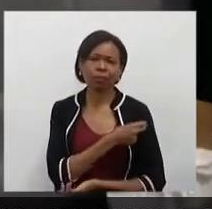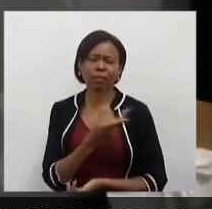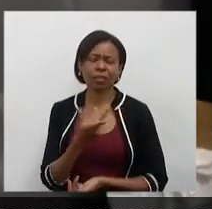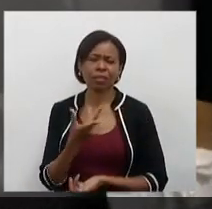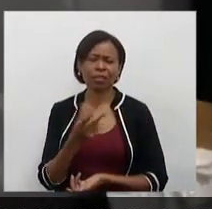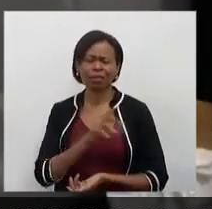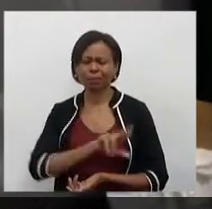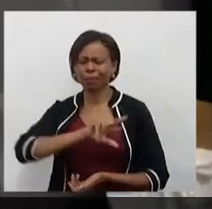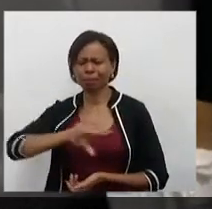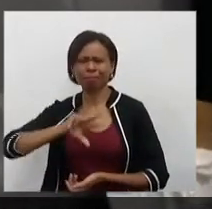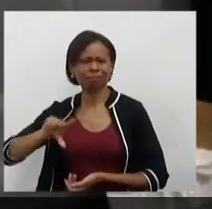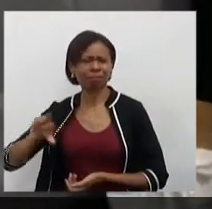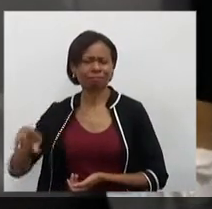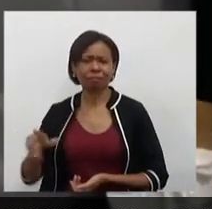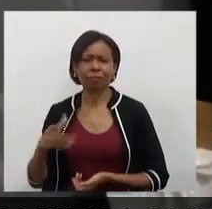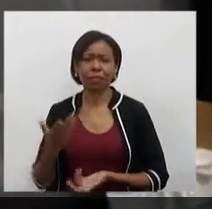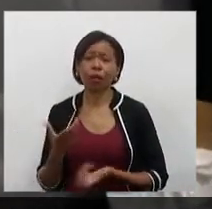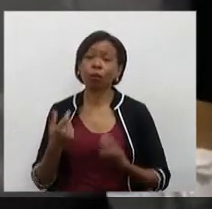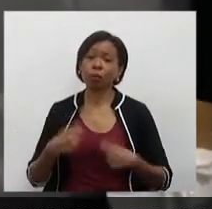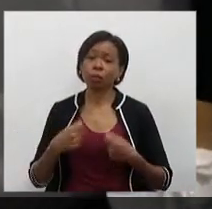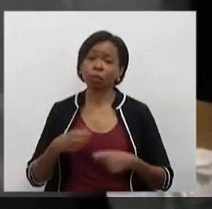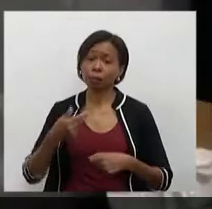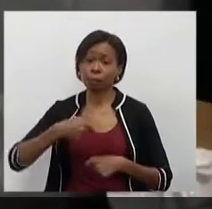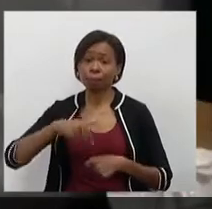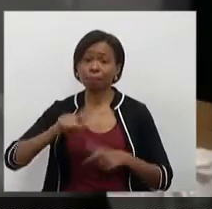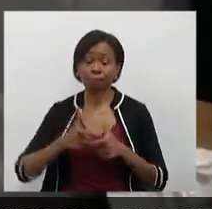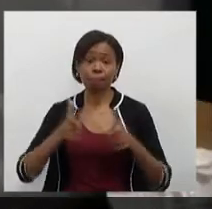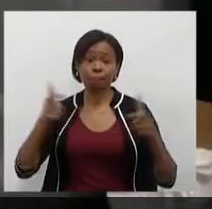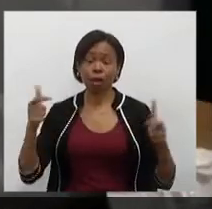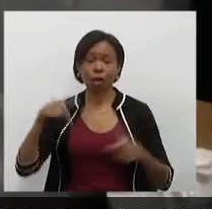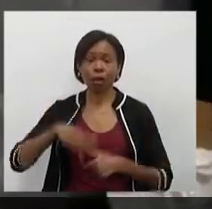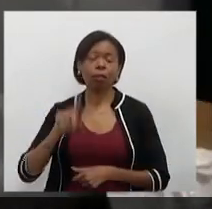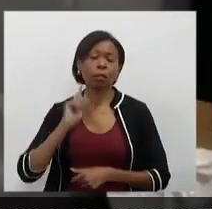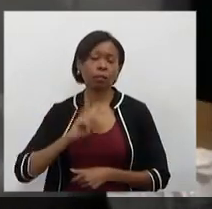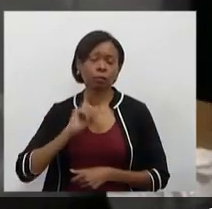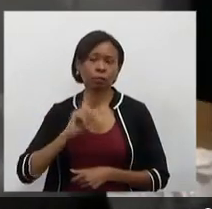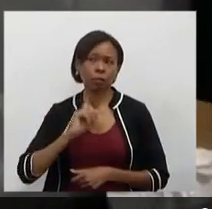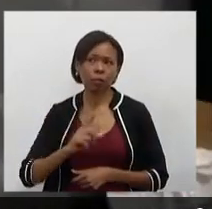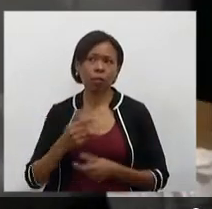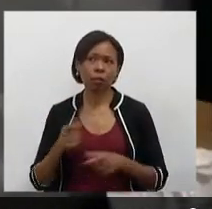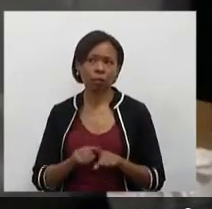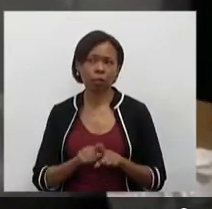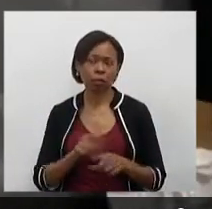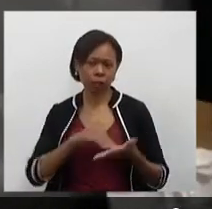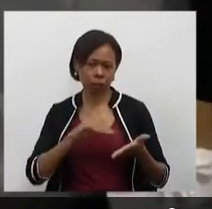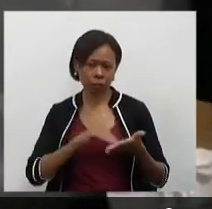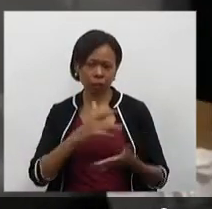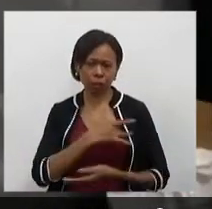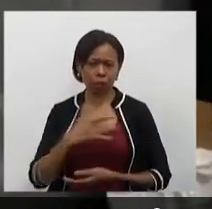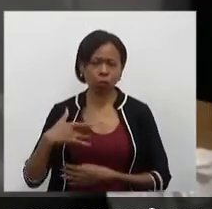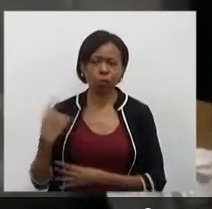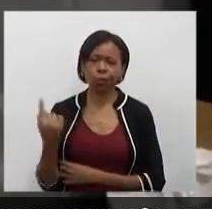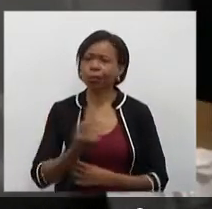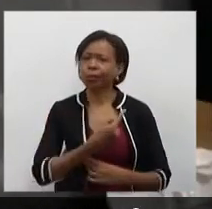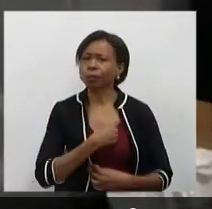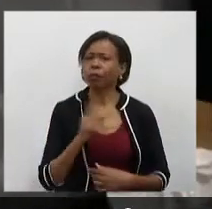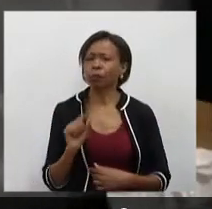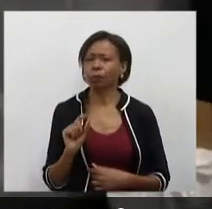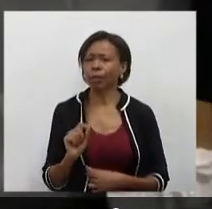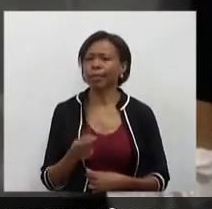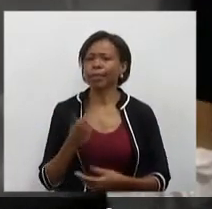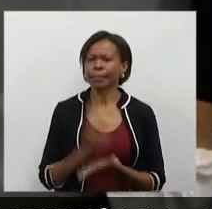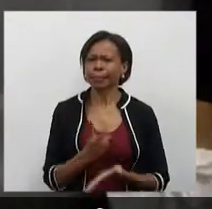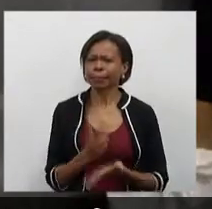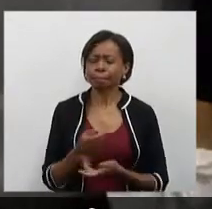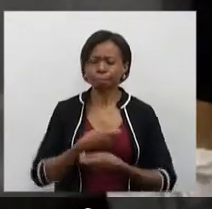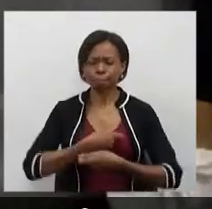vacinação no território em Minas Gerais, visto que também, enquanto Secretaria de Estado de Saúde, nós temos aí incansavelmente, né, feita a